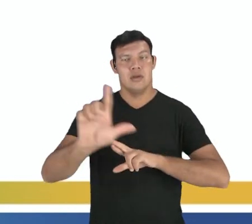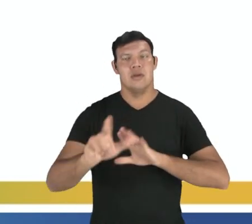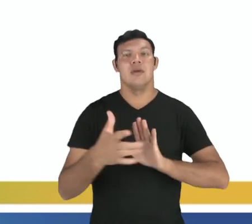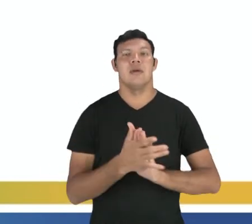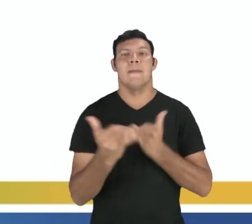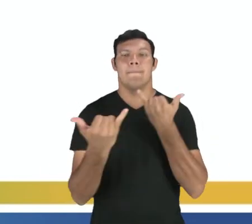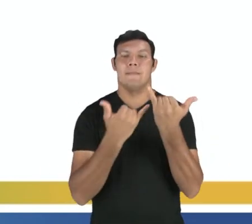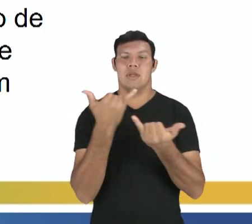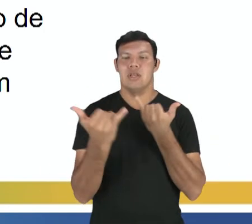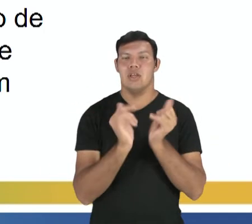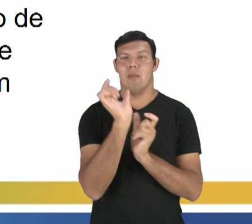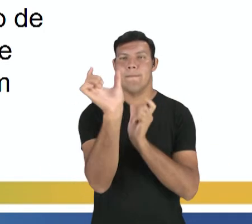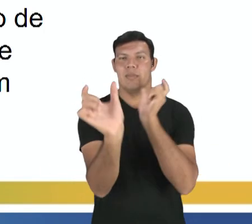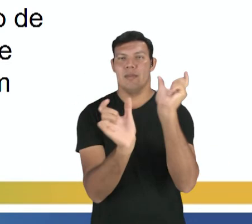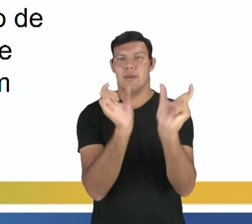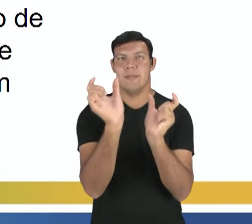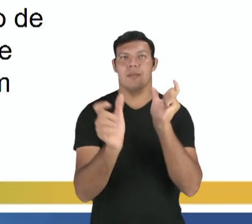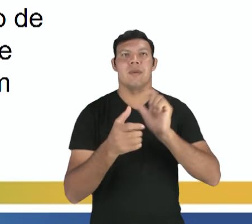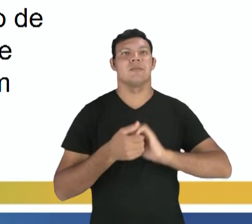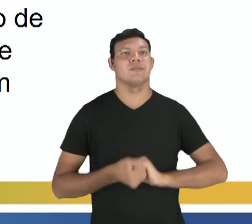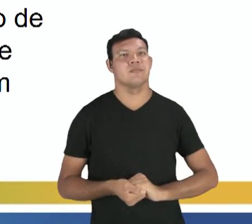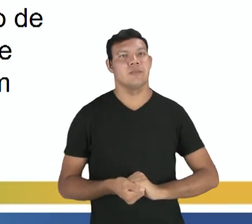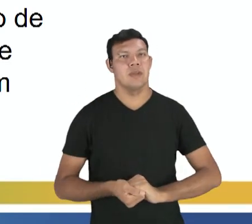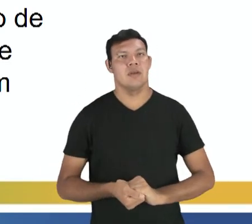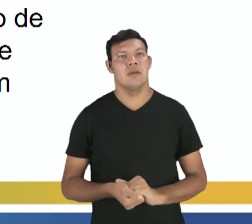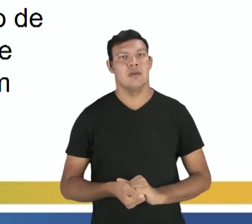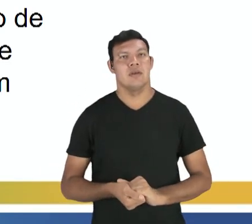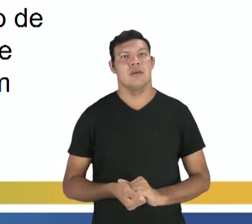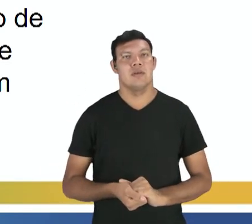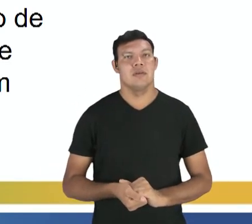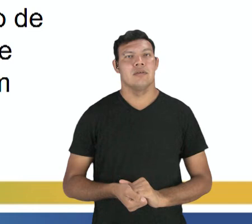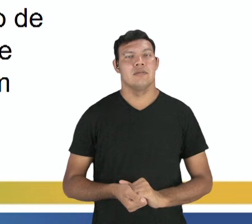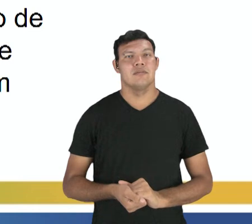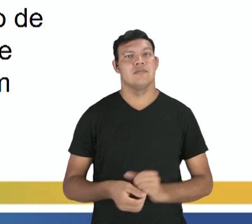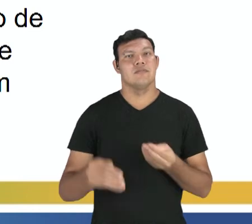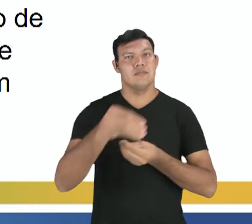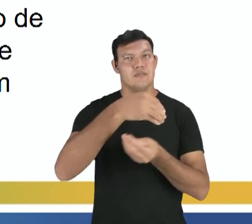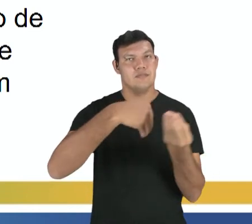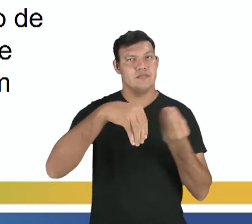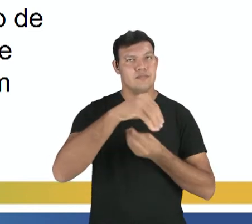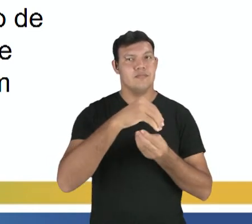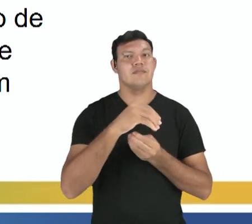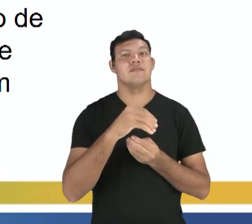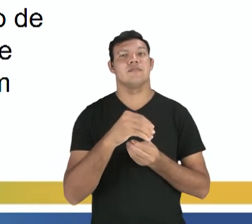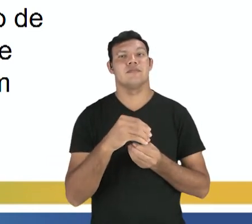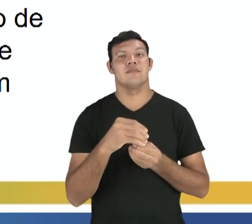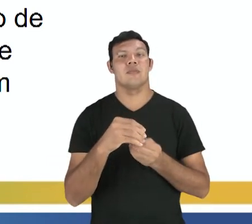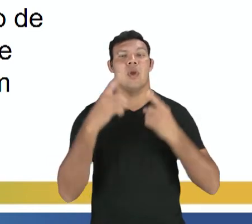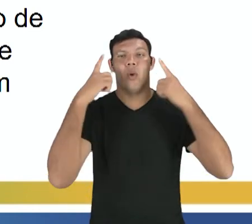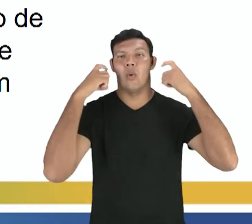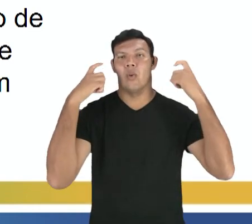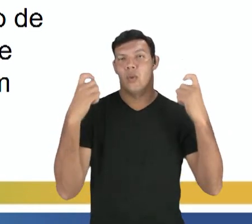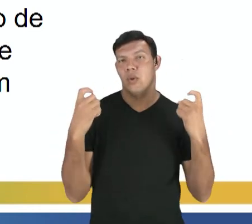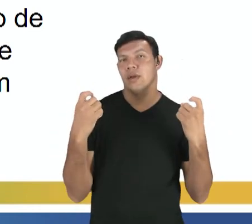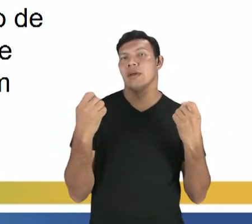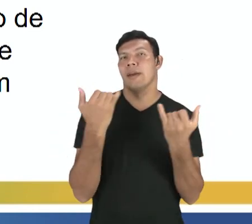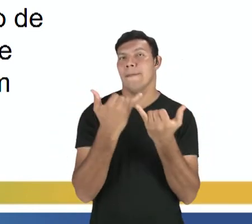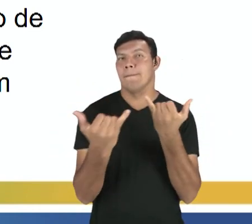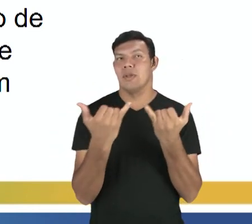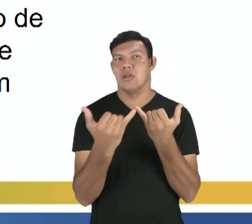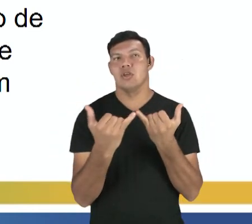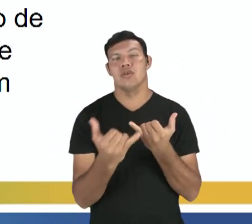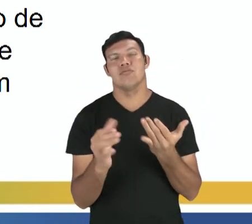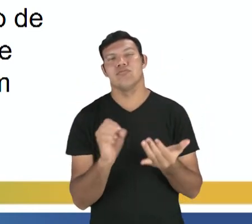de palavras, trocadilho. Os trocadilhos envolvem palavras com sons semelhantes